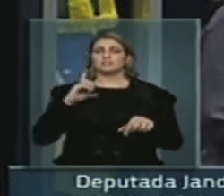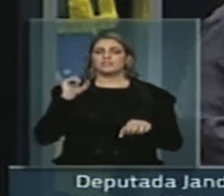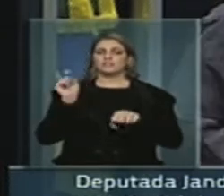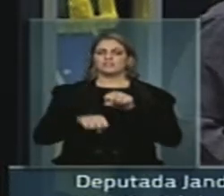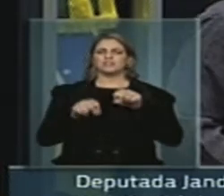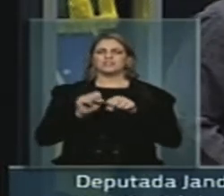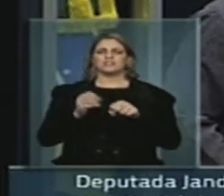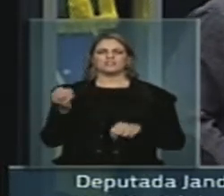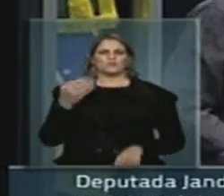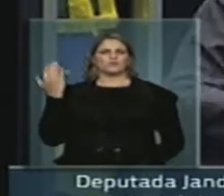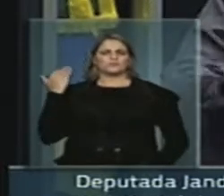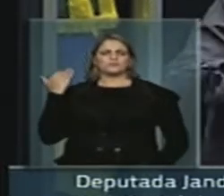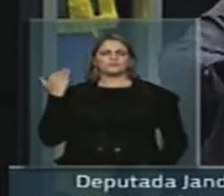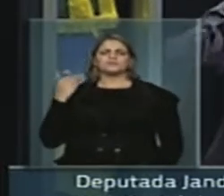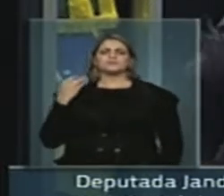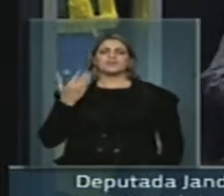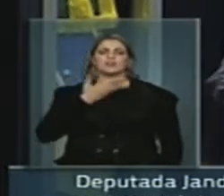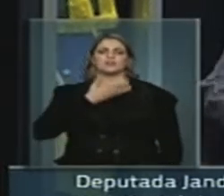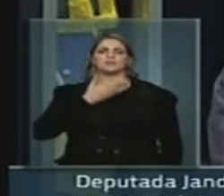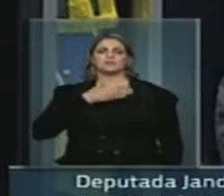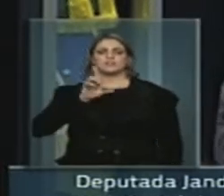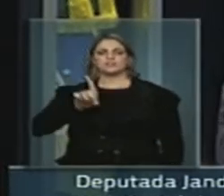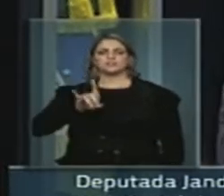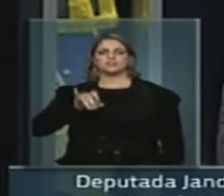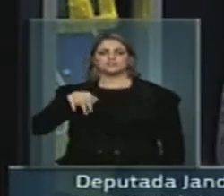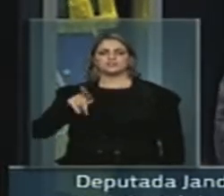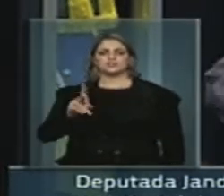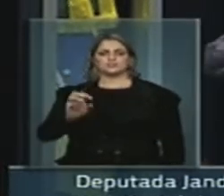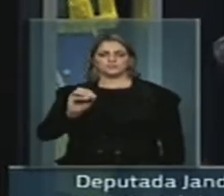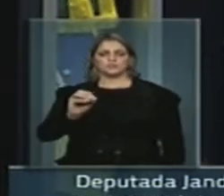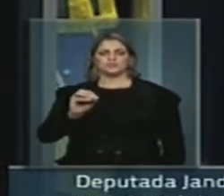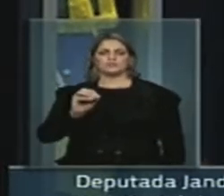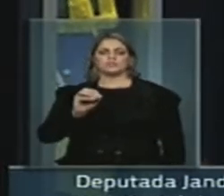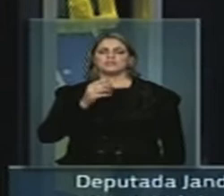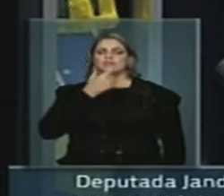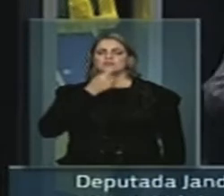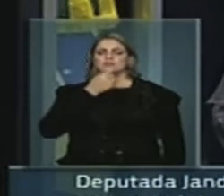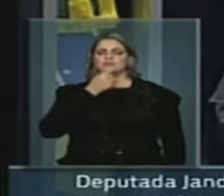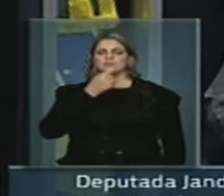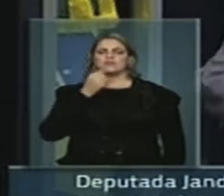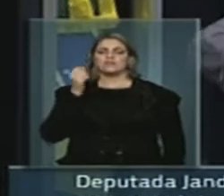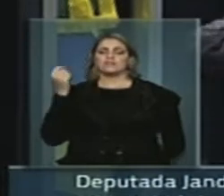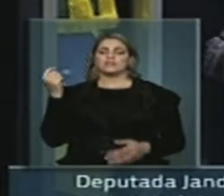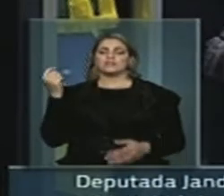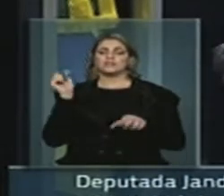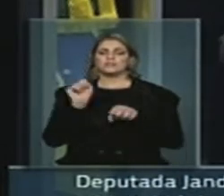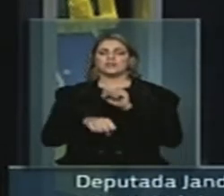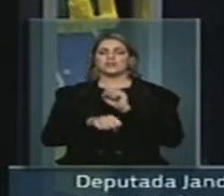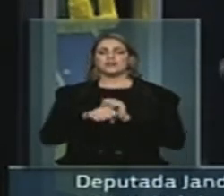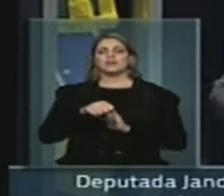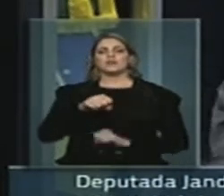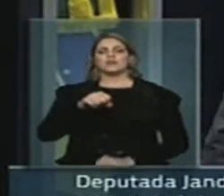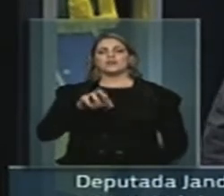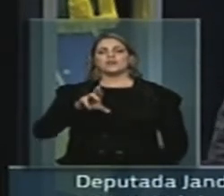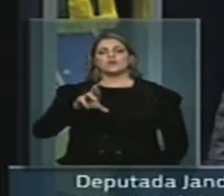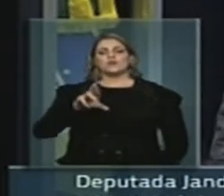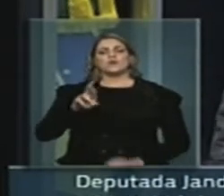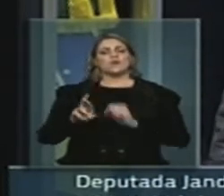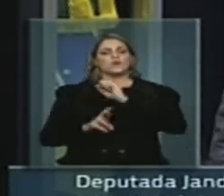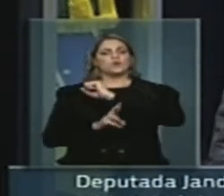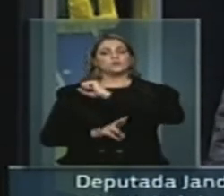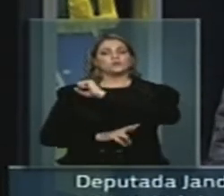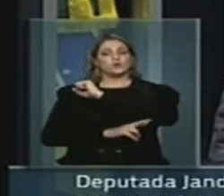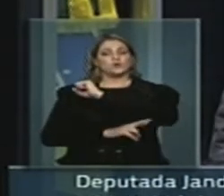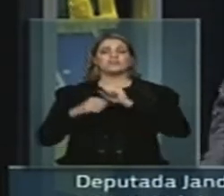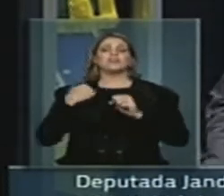assassinatos recentes, o companheiro Dinho, que foi assassinado em Rondônia, era militante do nosso